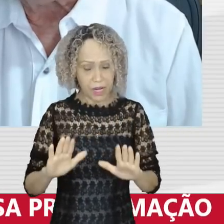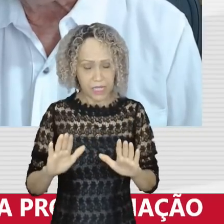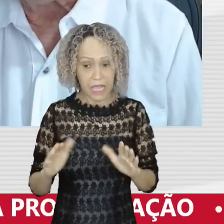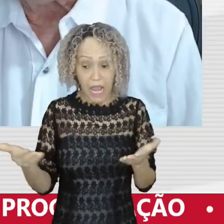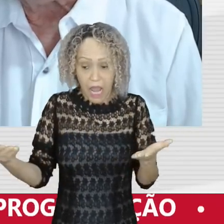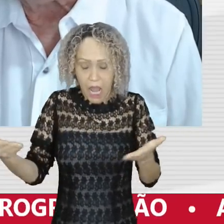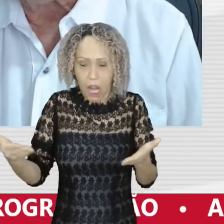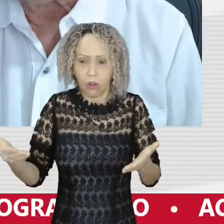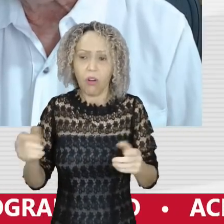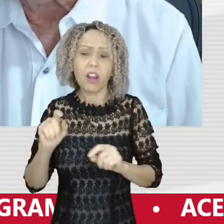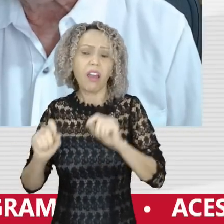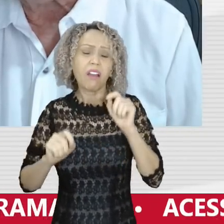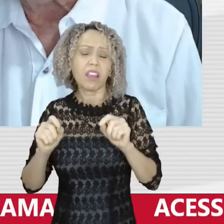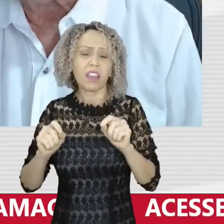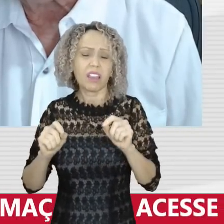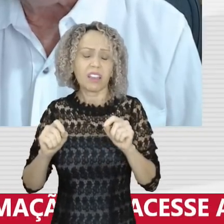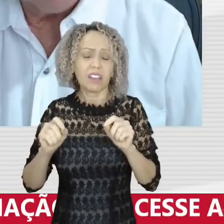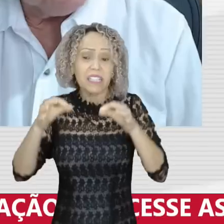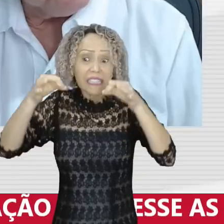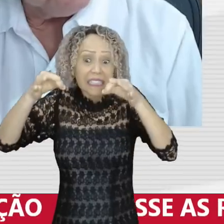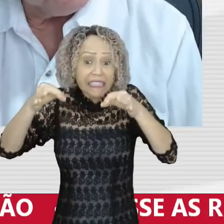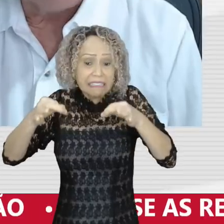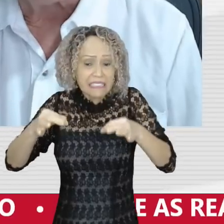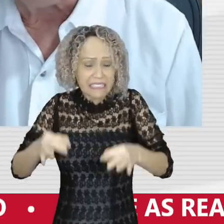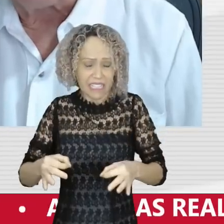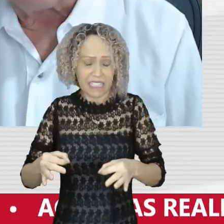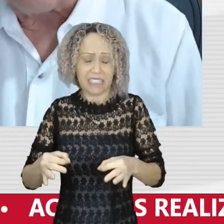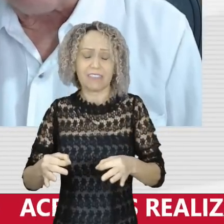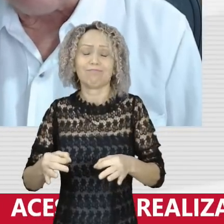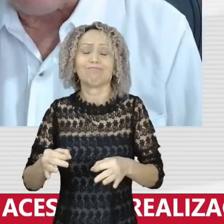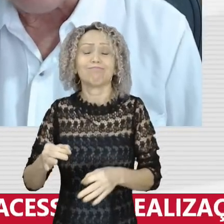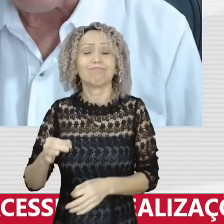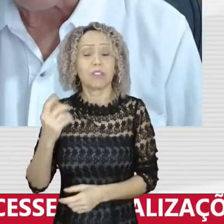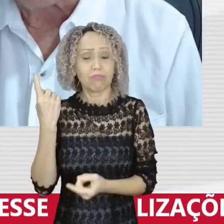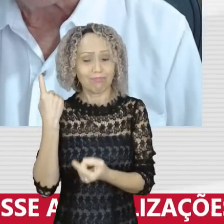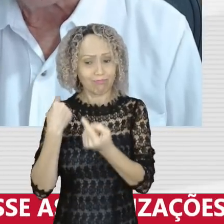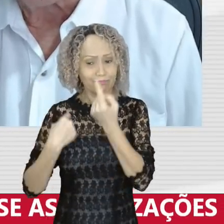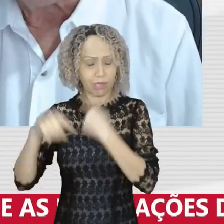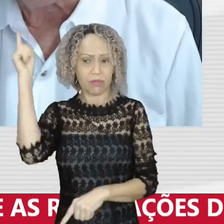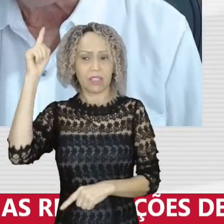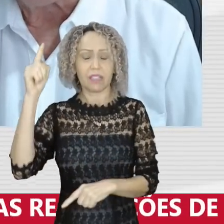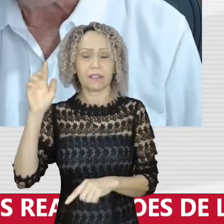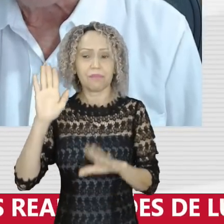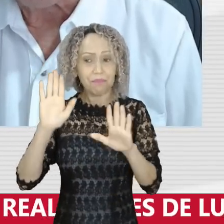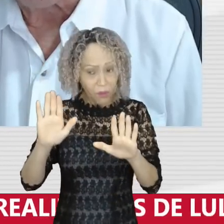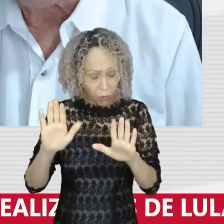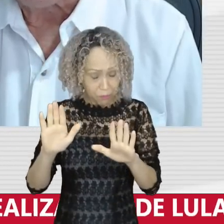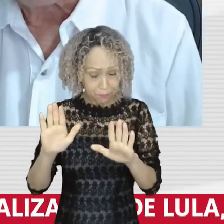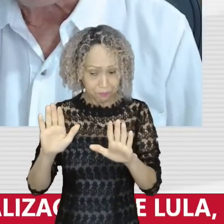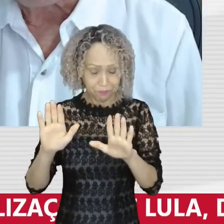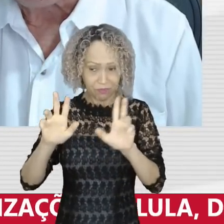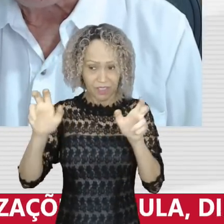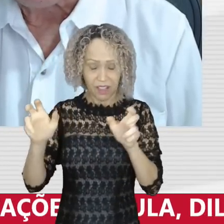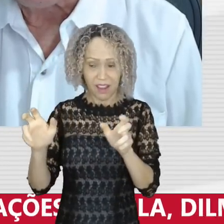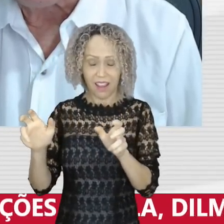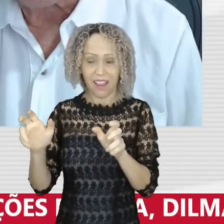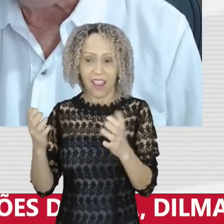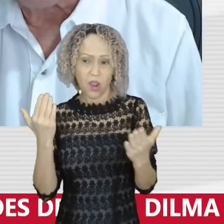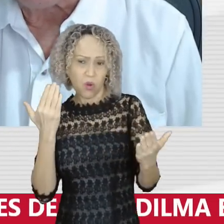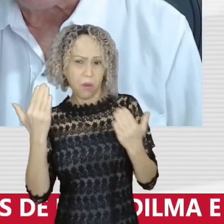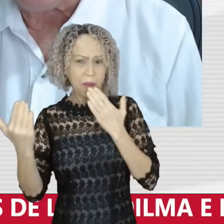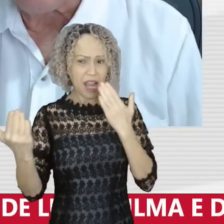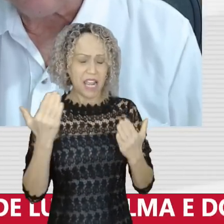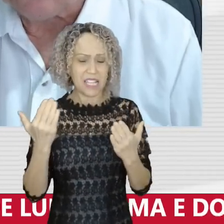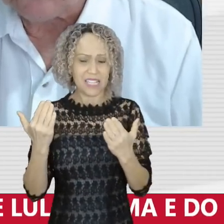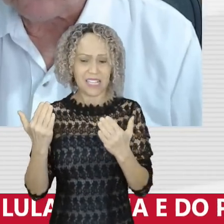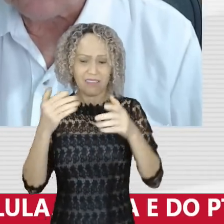essa certeza de mudança. Então, essa posse, ela é algo, sabe, imagina aquela mulher que passou muito tempo,